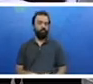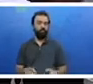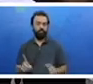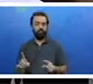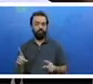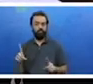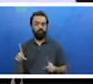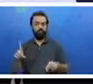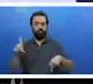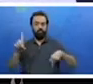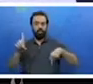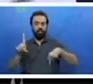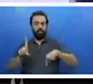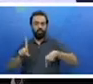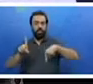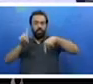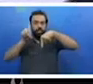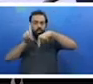Inversamente proporcionais